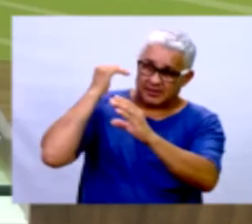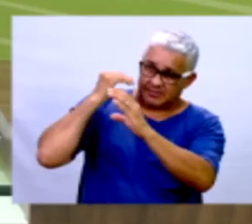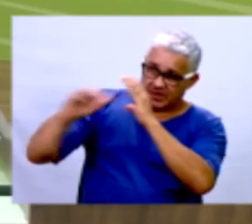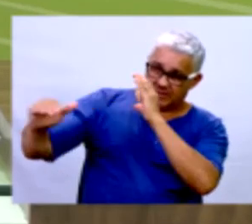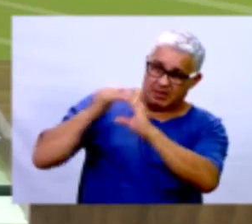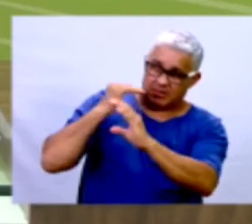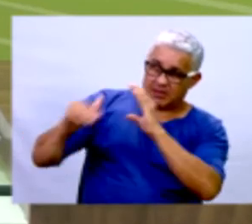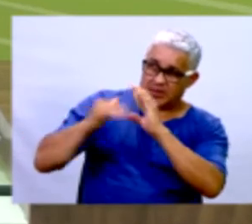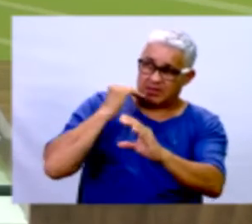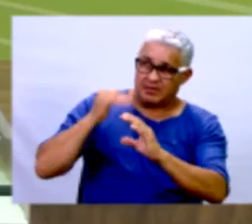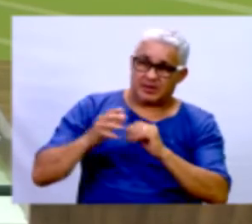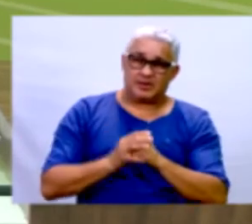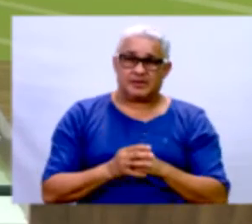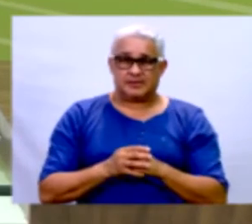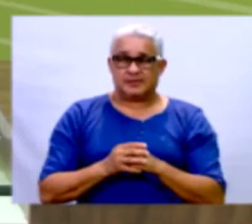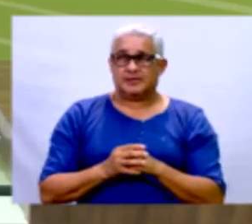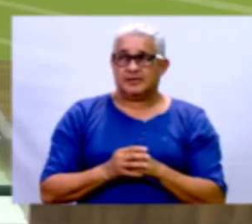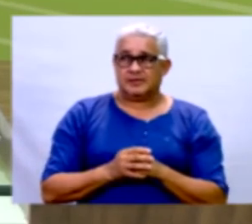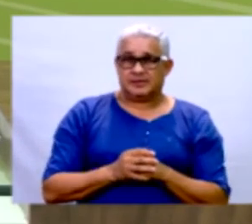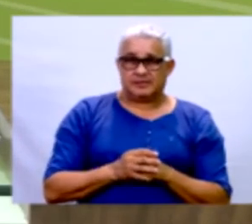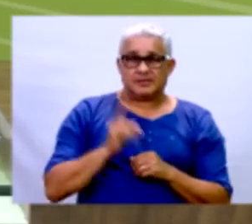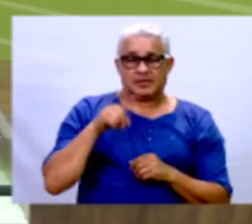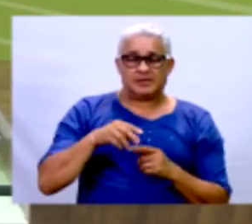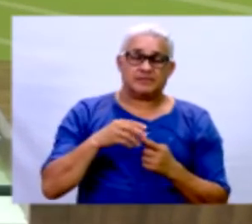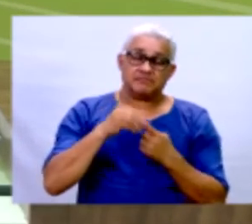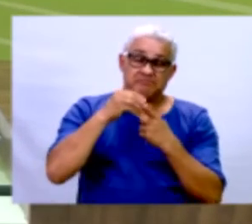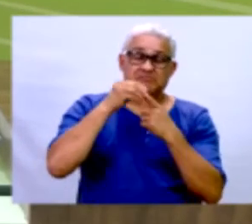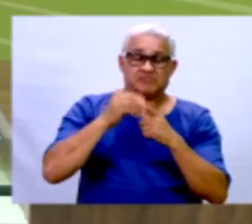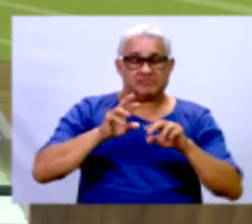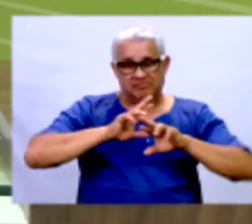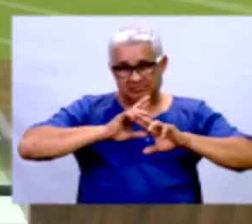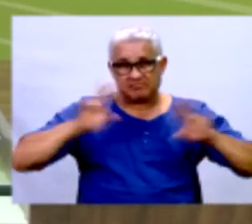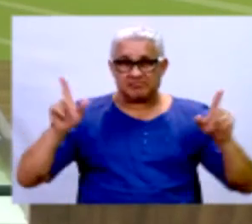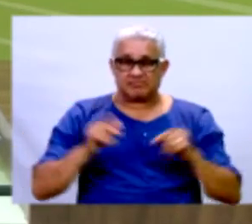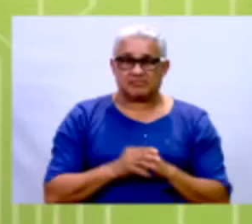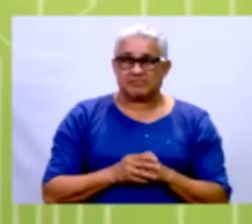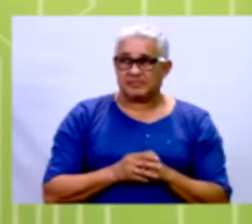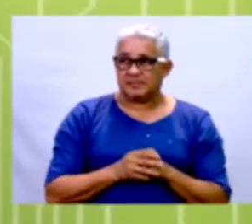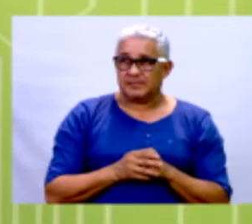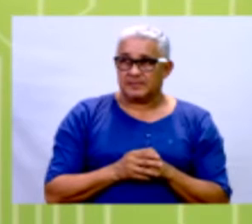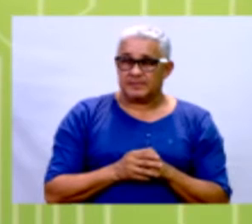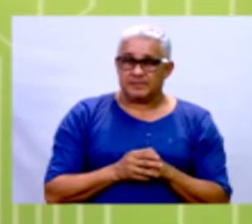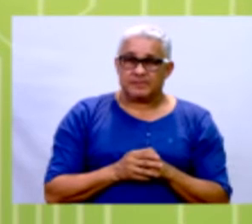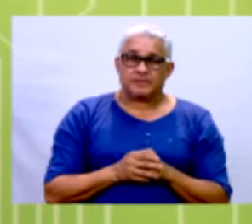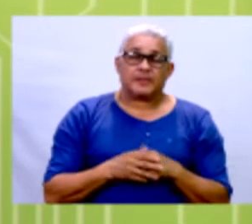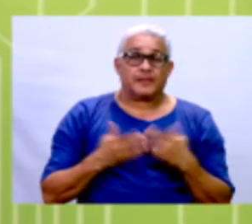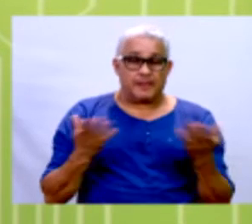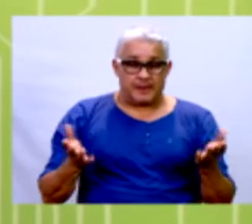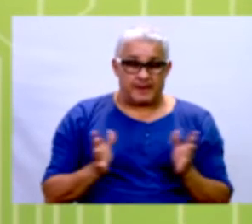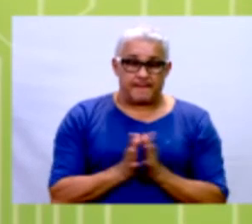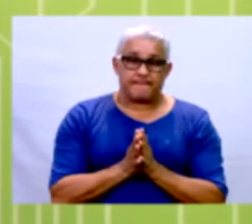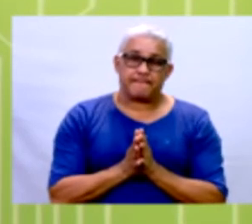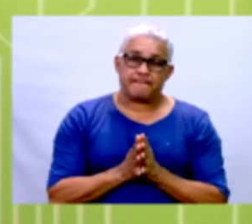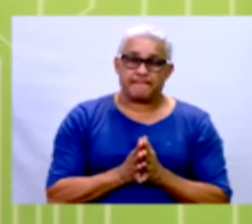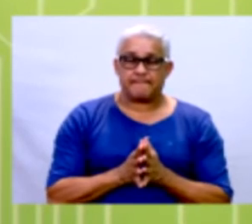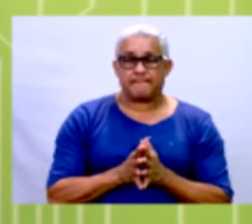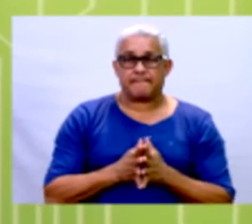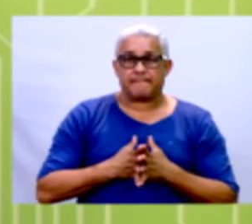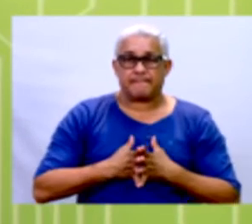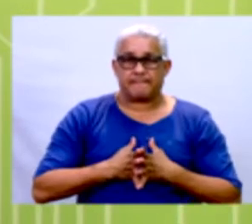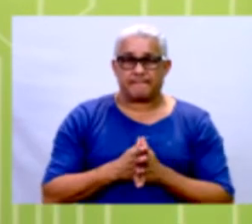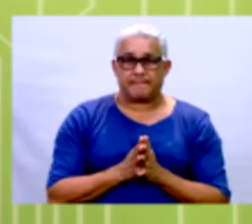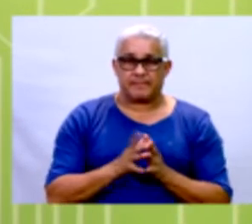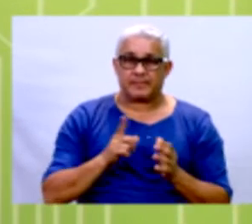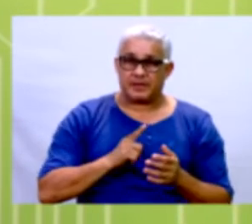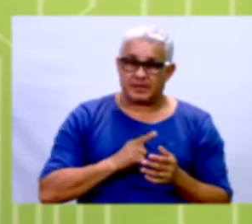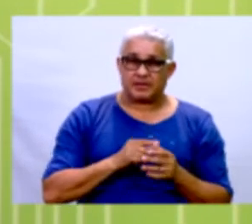tá? Então, a princípio, essas seriam aí o que a gente pode comentar sobre diferença. Legal. Bom, então tem